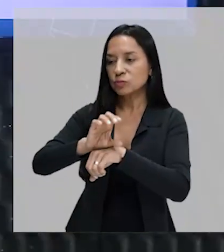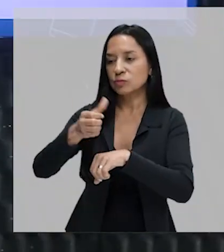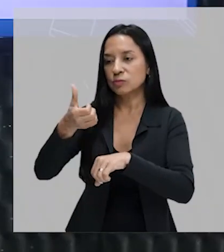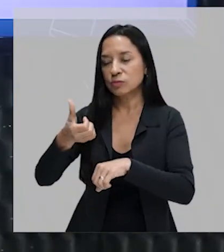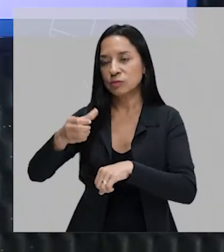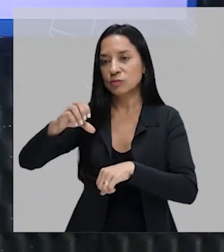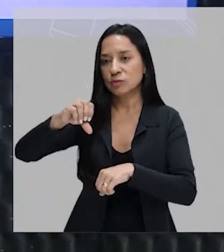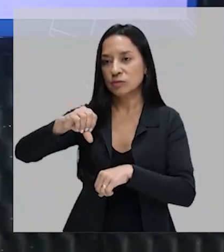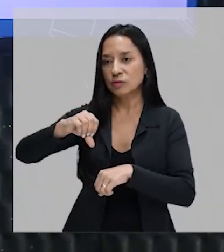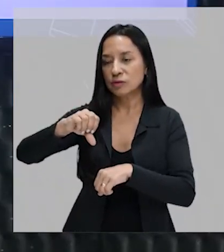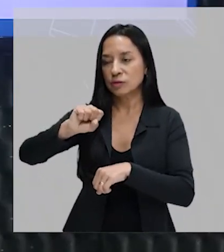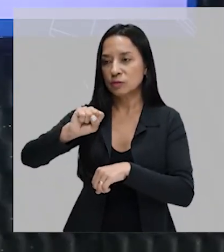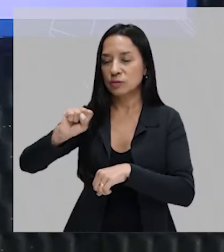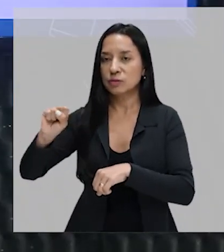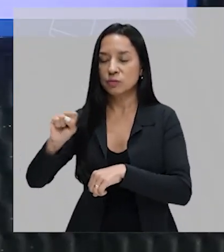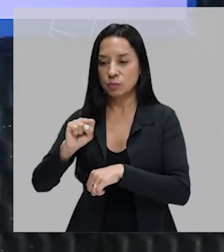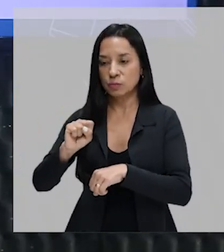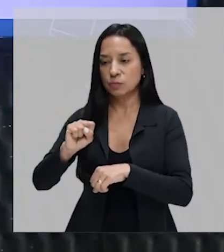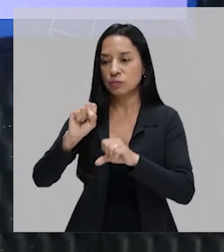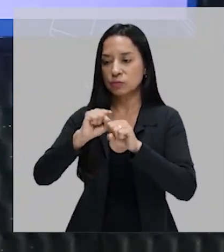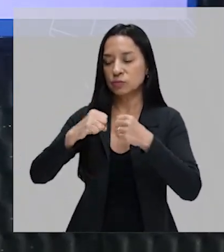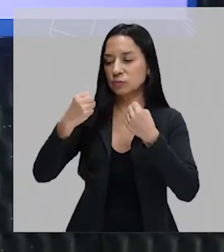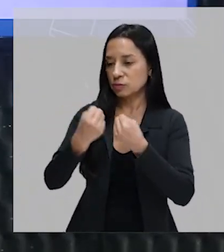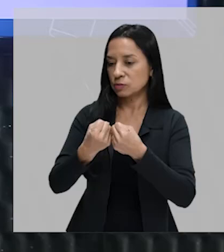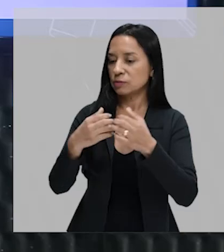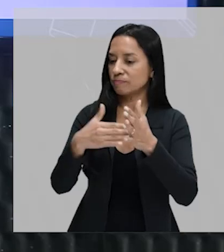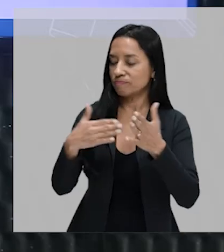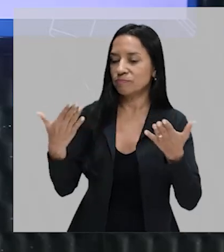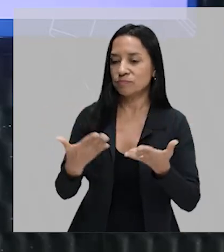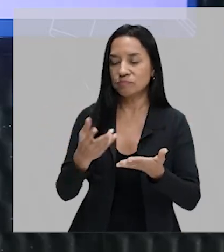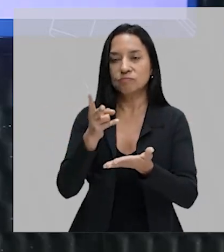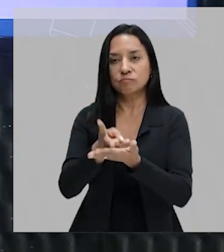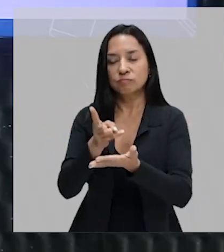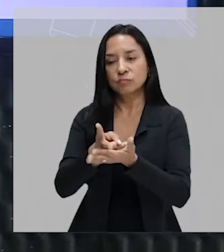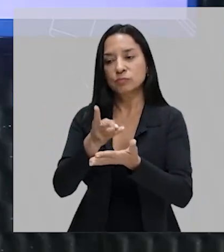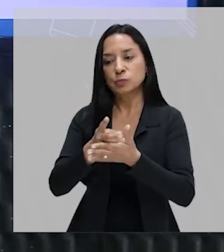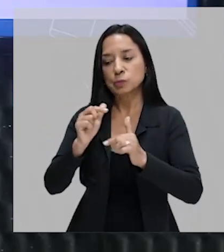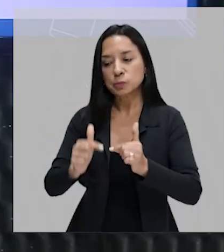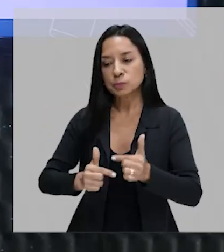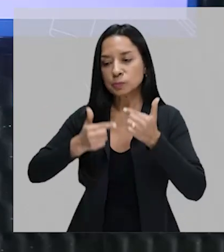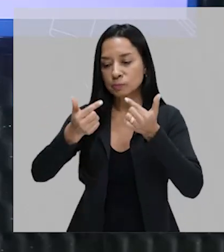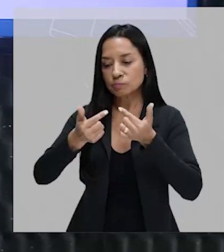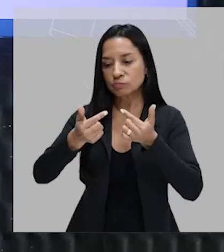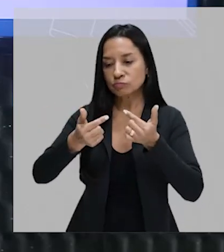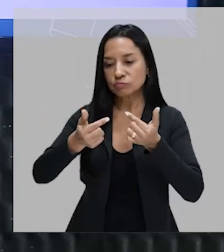1988, essas sociedades até hoje continuam lutando pela terra,